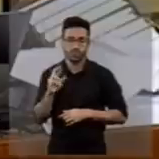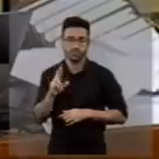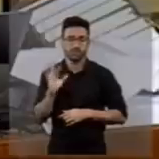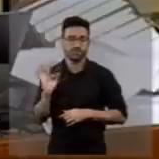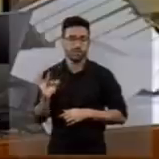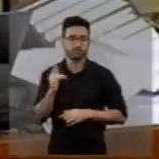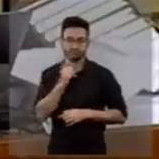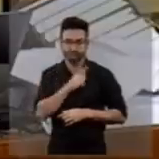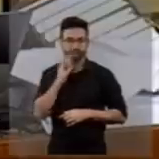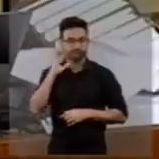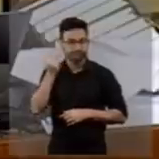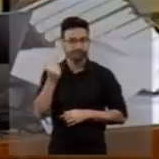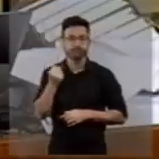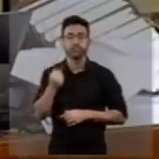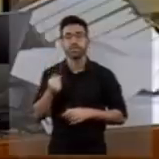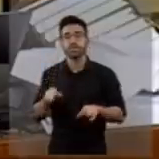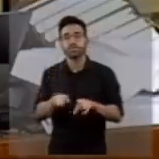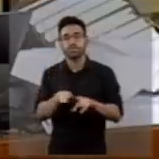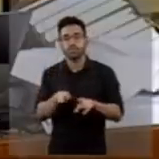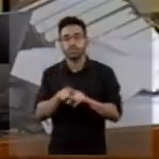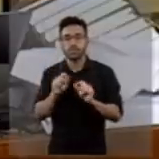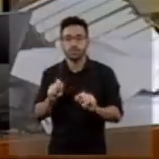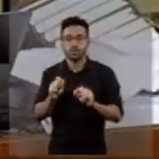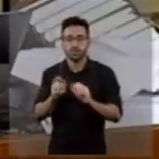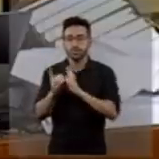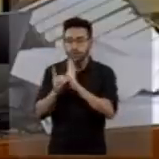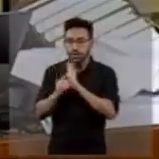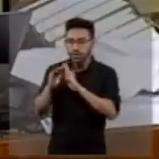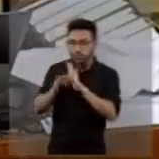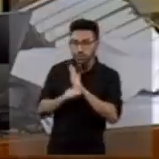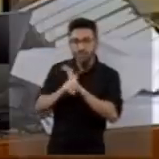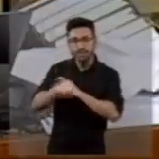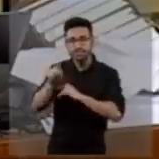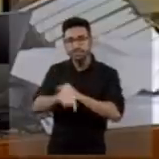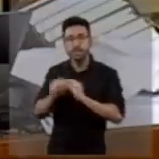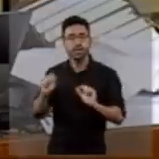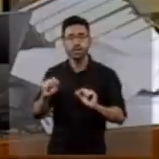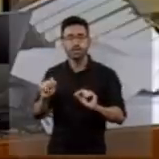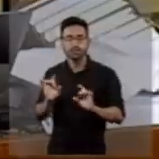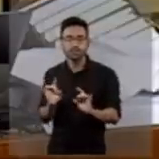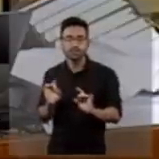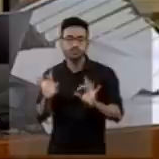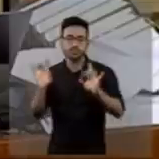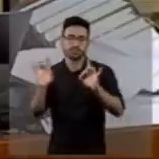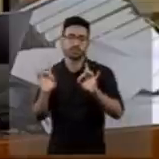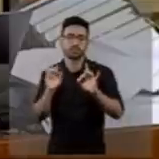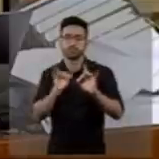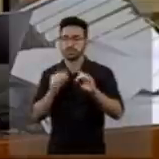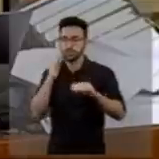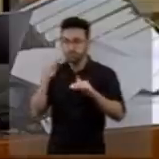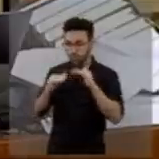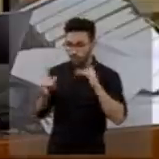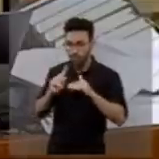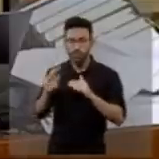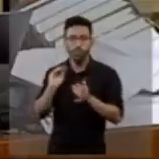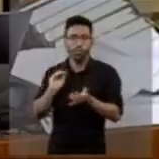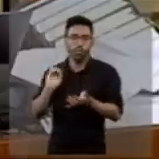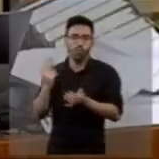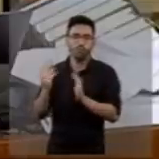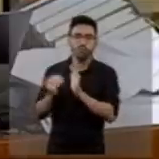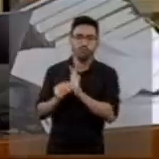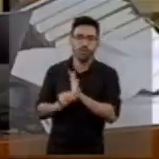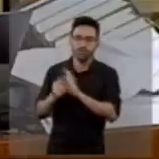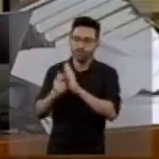apresentadas, expedindo o ato declaratório, cancelando o registro especial no caso de improcedência ou falta de regularização da